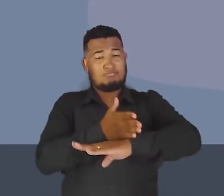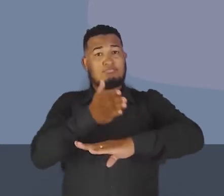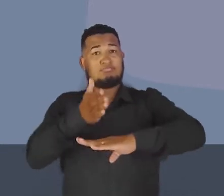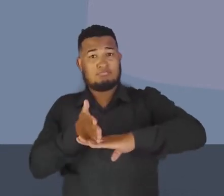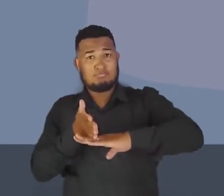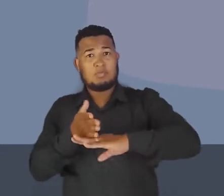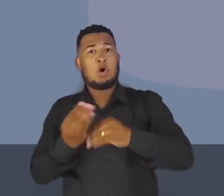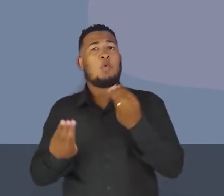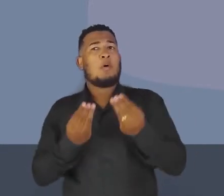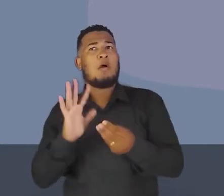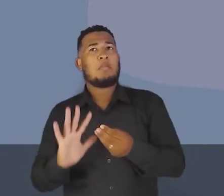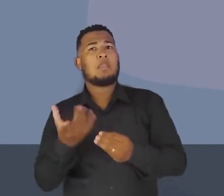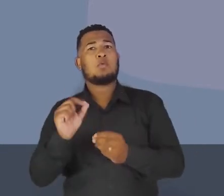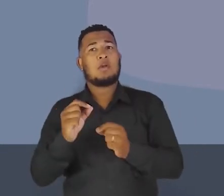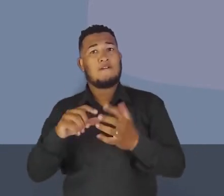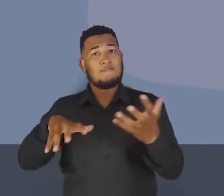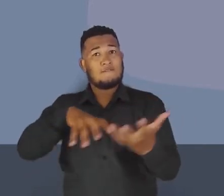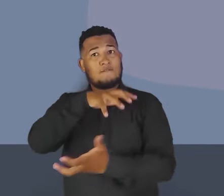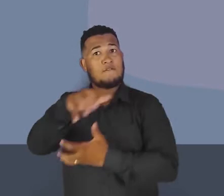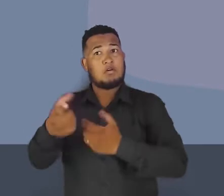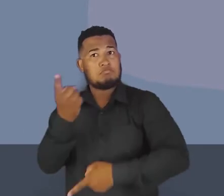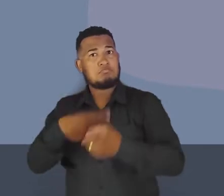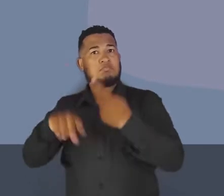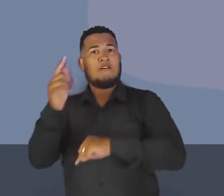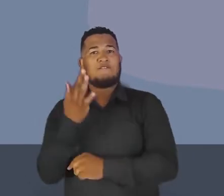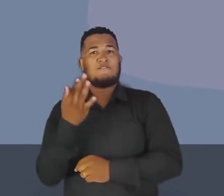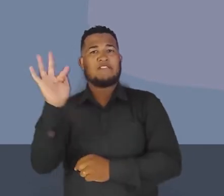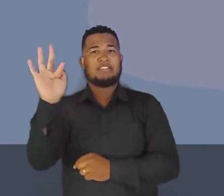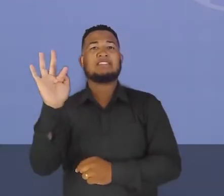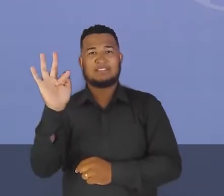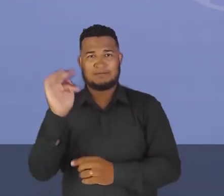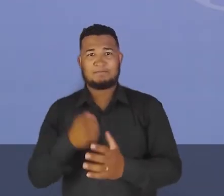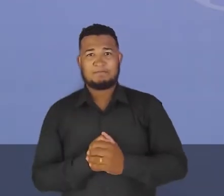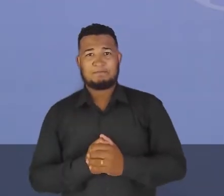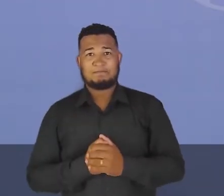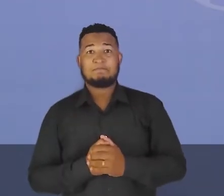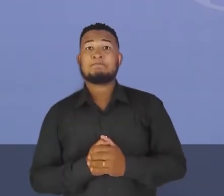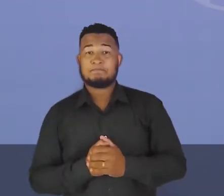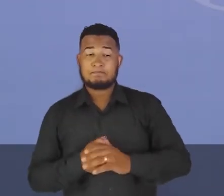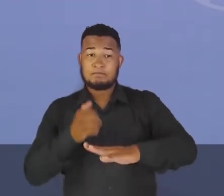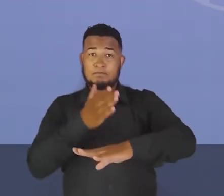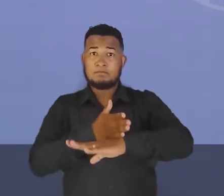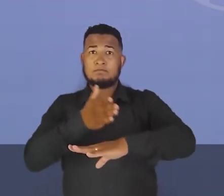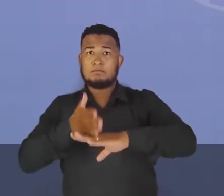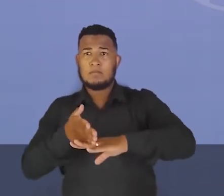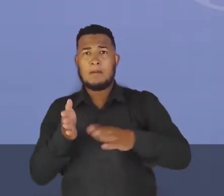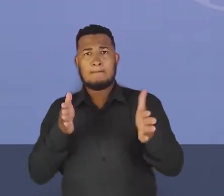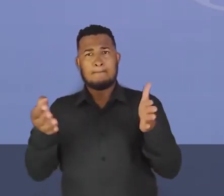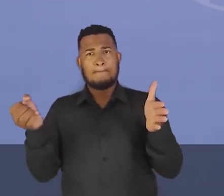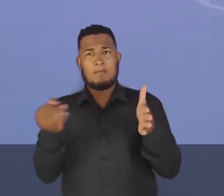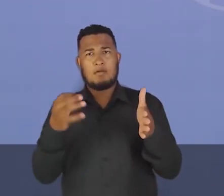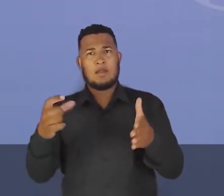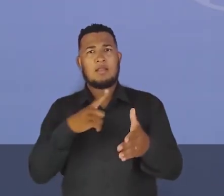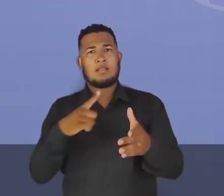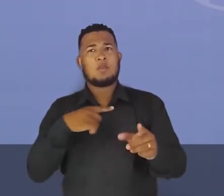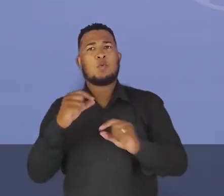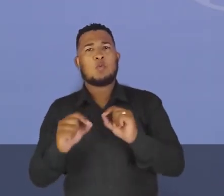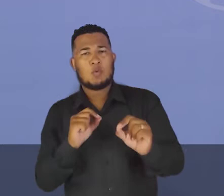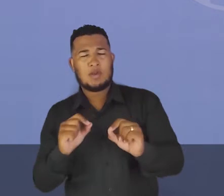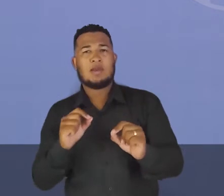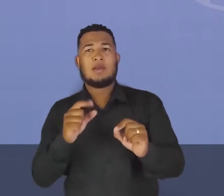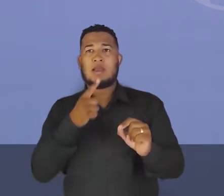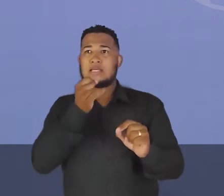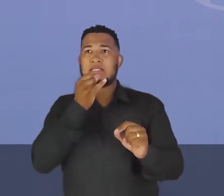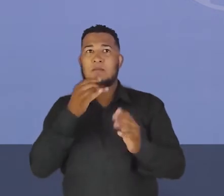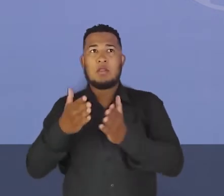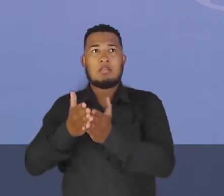acontece a Revolução Francesa. Na Idade Moderna, é que nós temos processos como as grandes navegações,